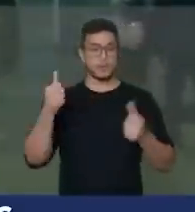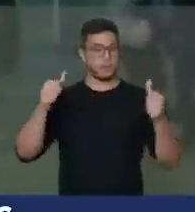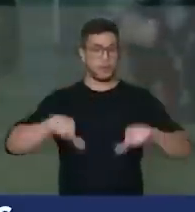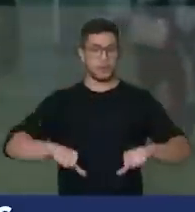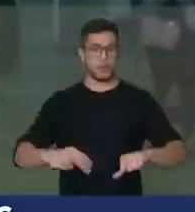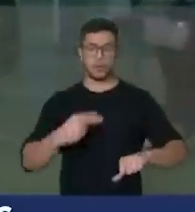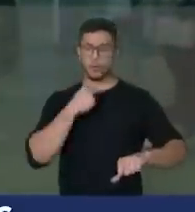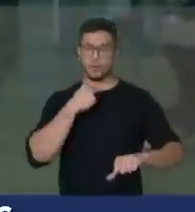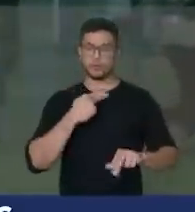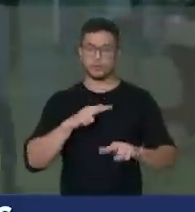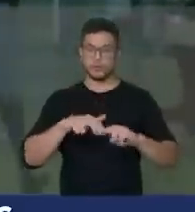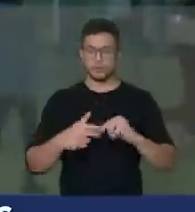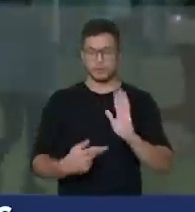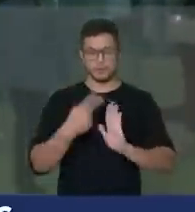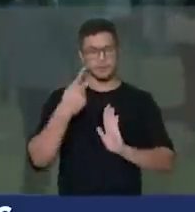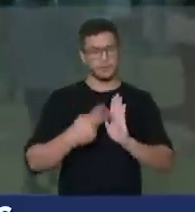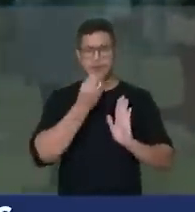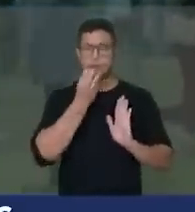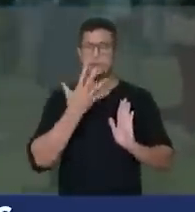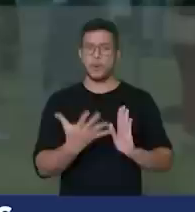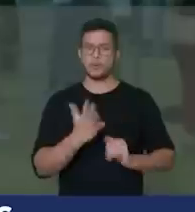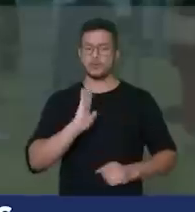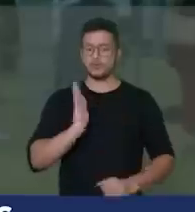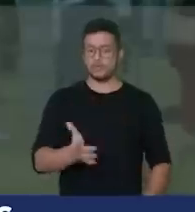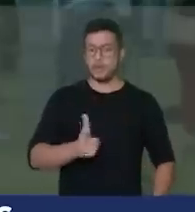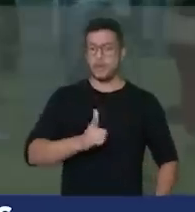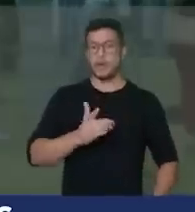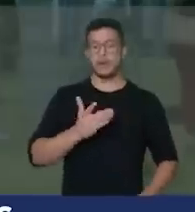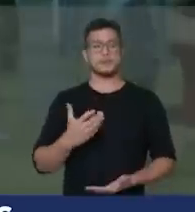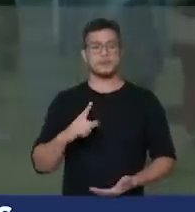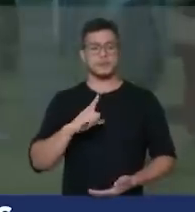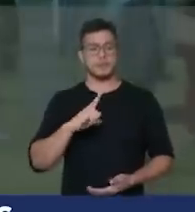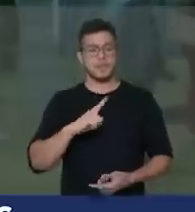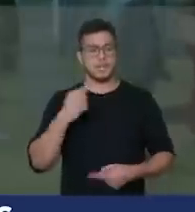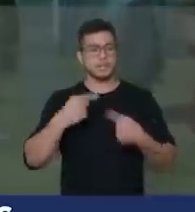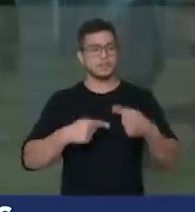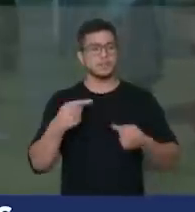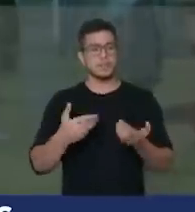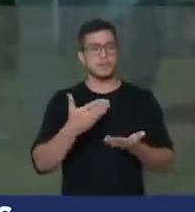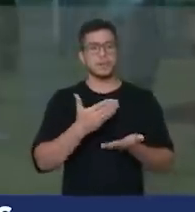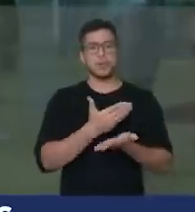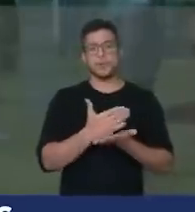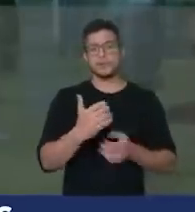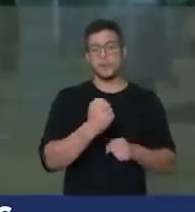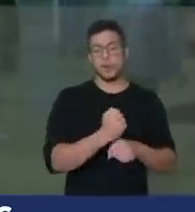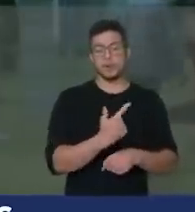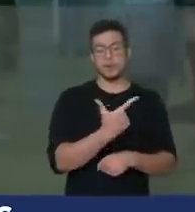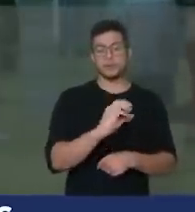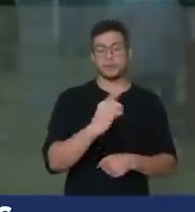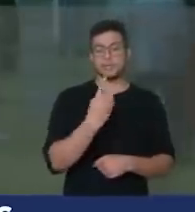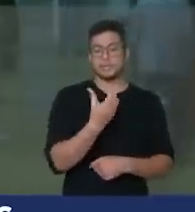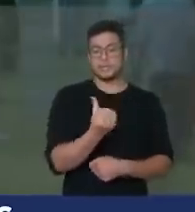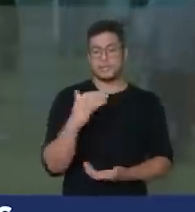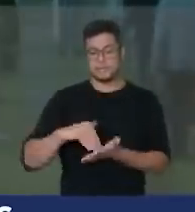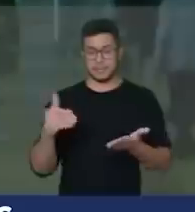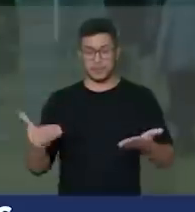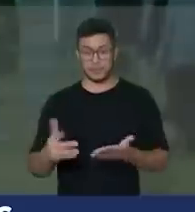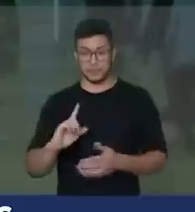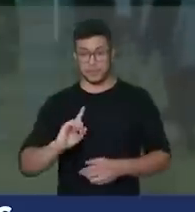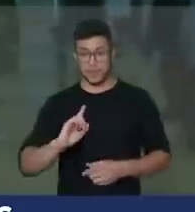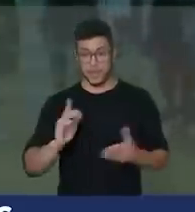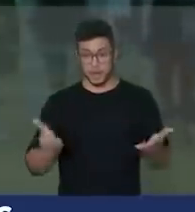extremamente meritório, está na casa desde 2016, e nós estamos aqui trabalhando efetivamente para que o Senado possa ratificar essa aprovação